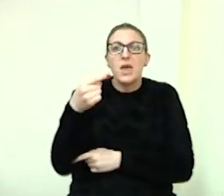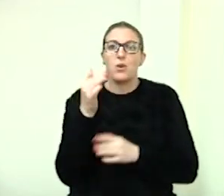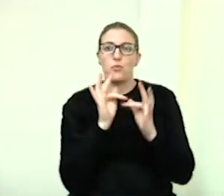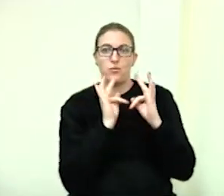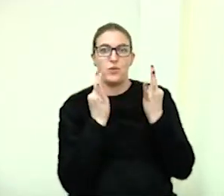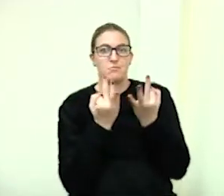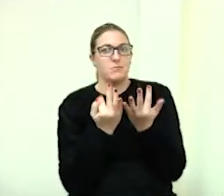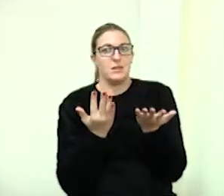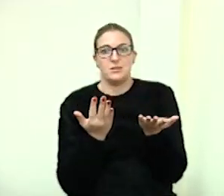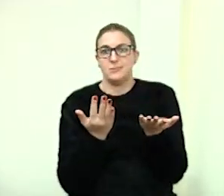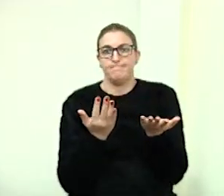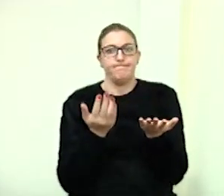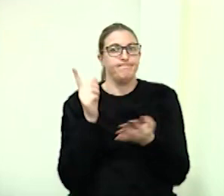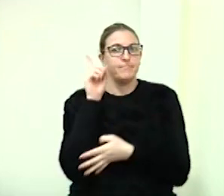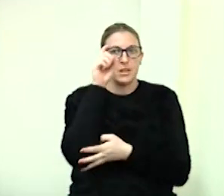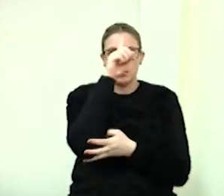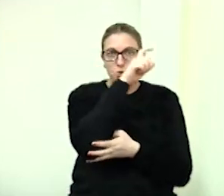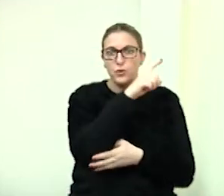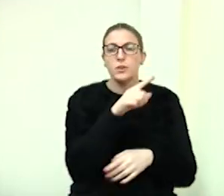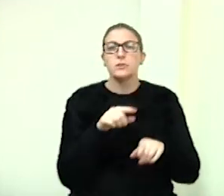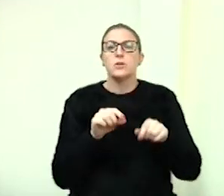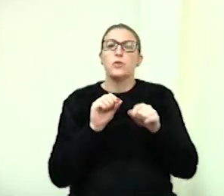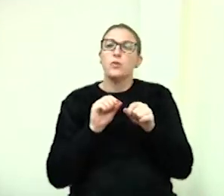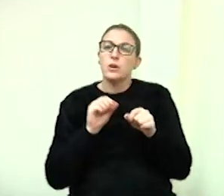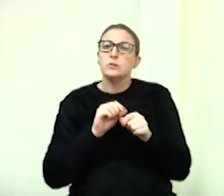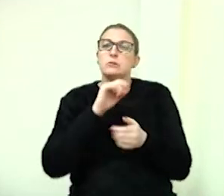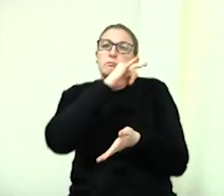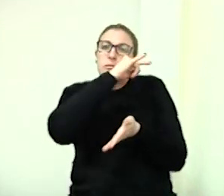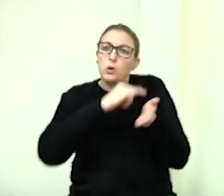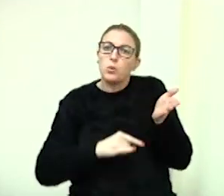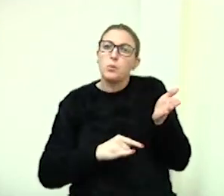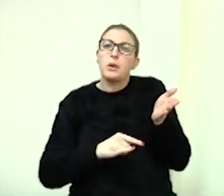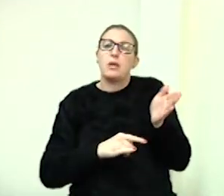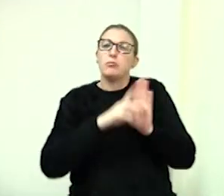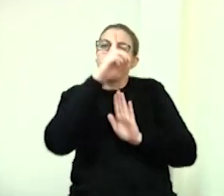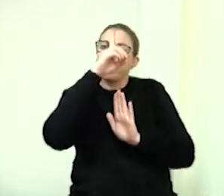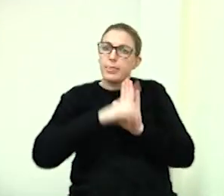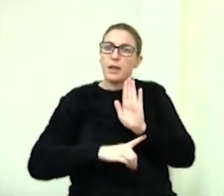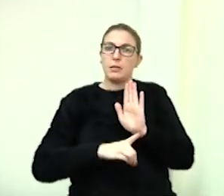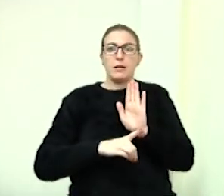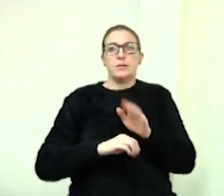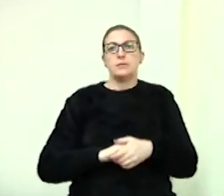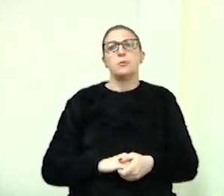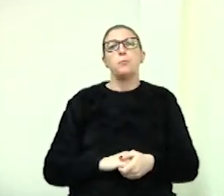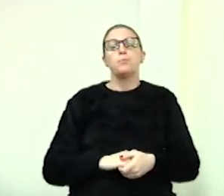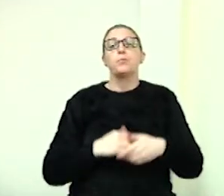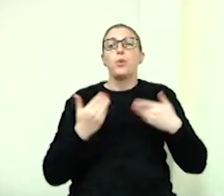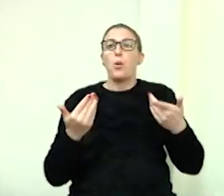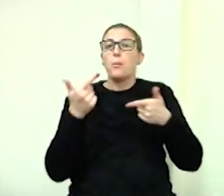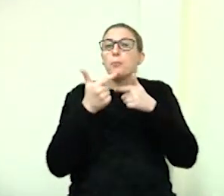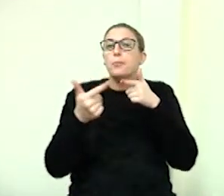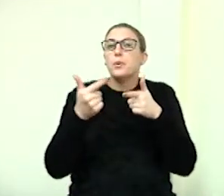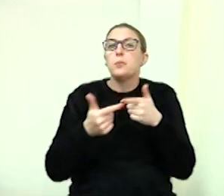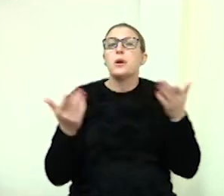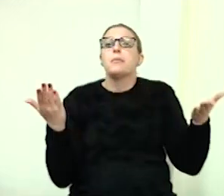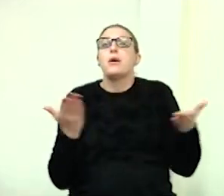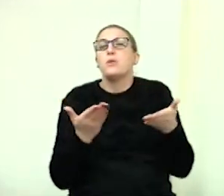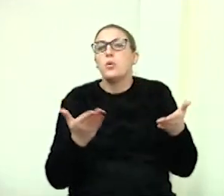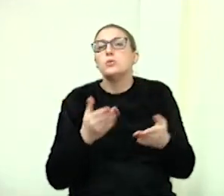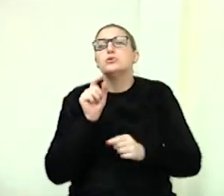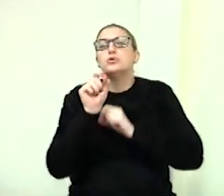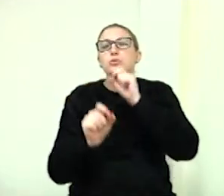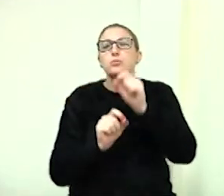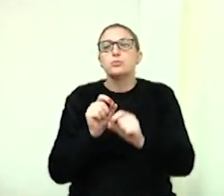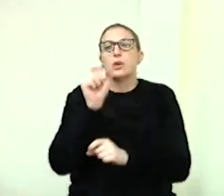primeiro momento, vamos fazer um documental do declaratório. E talvez esse seja o dilema hoje. Porque aí, quem foi receber